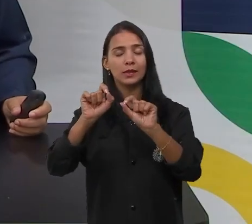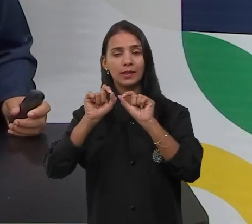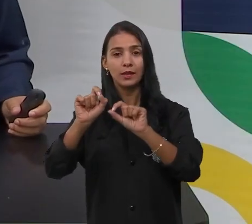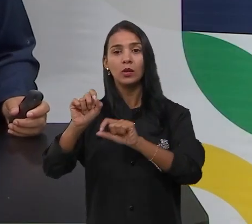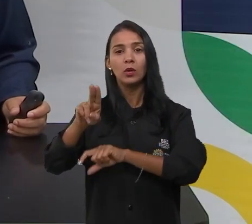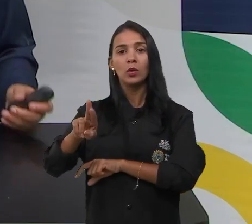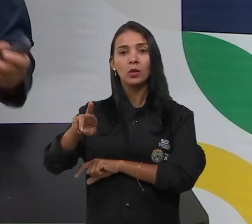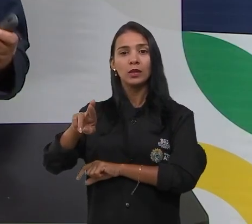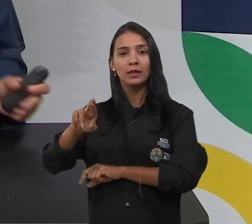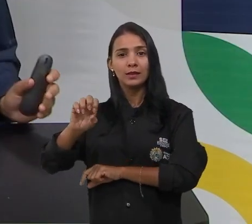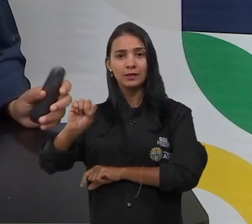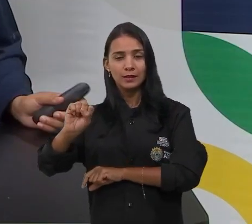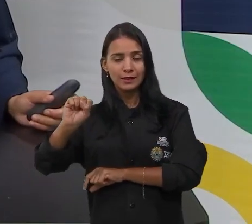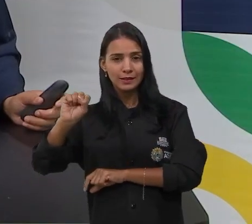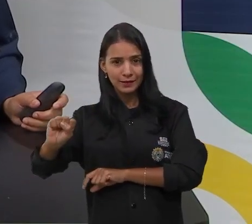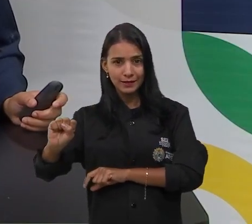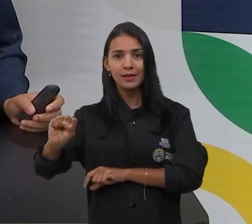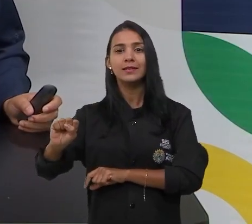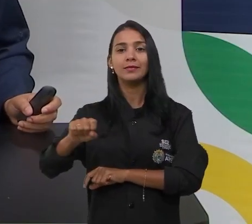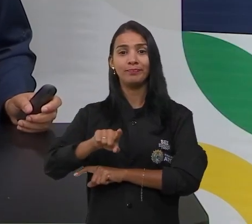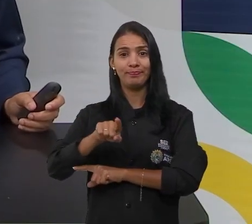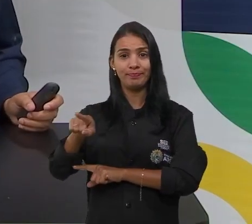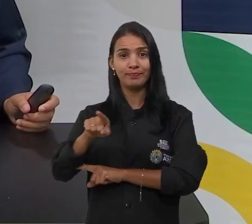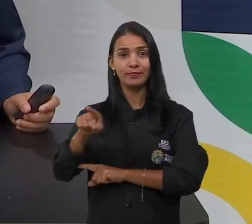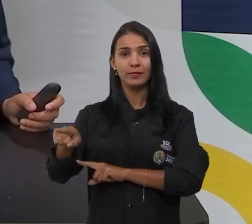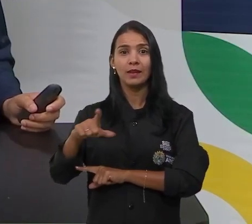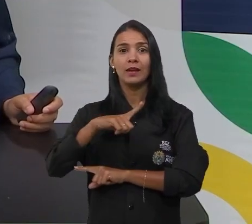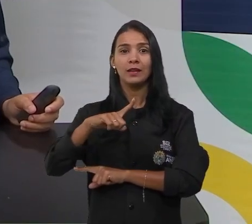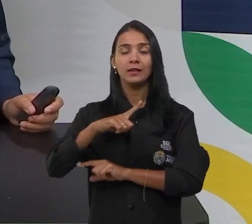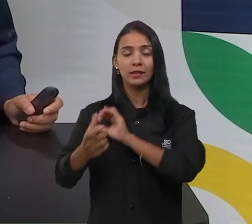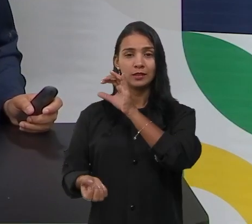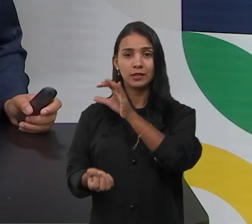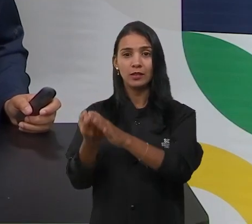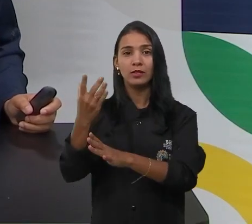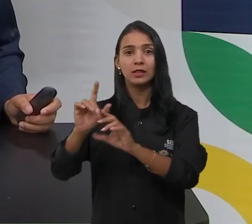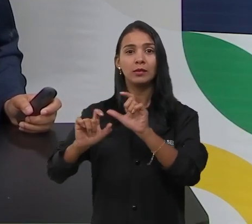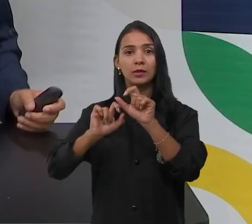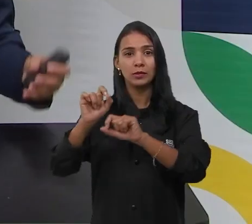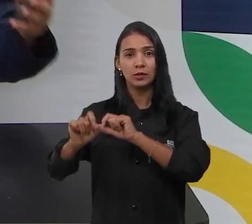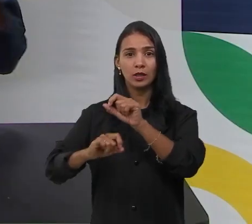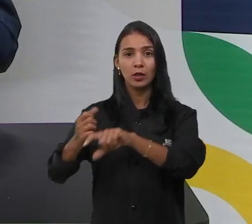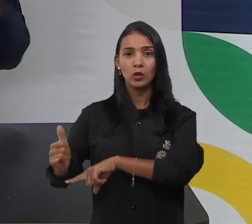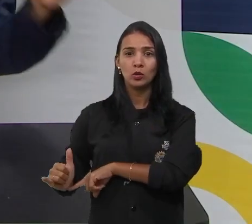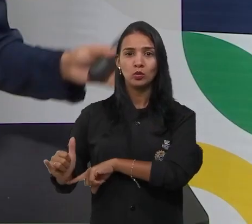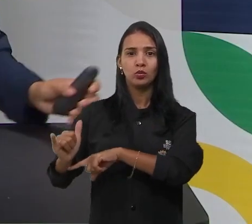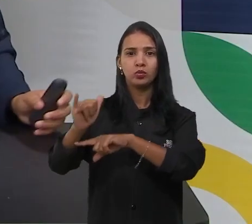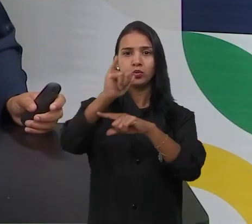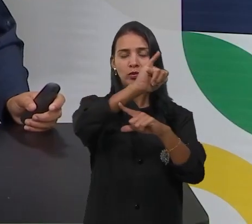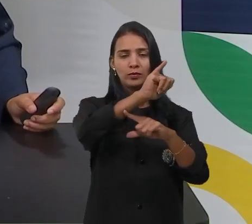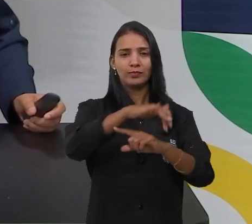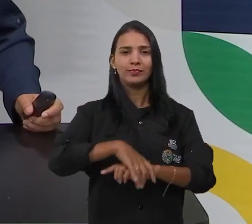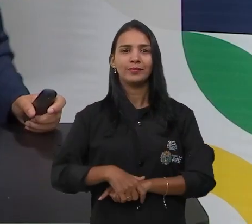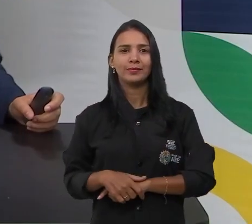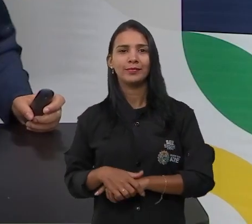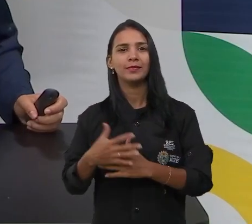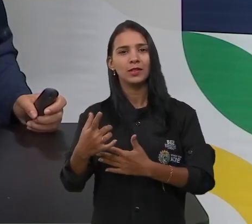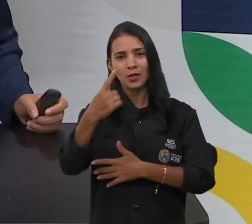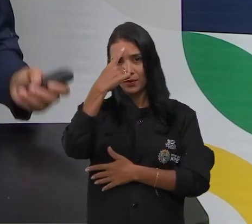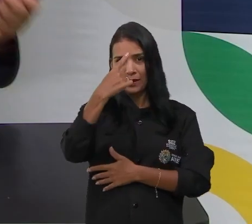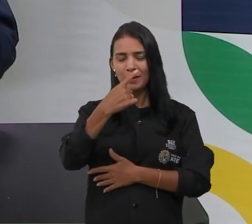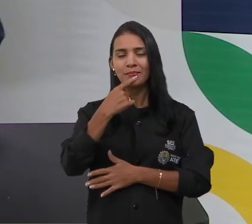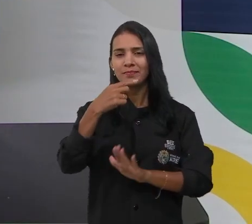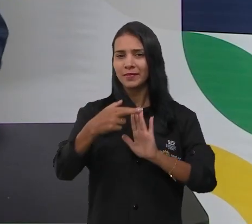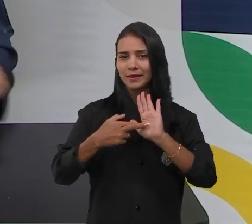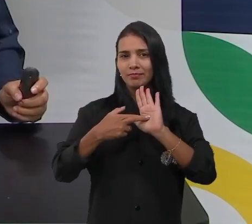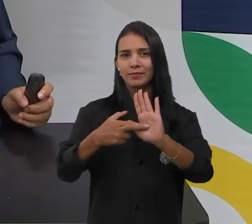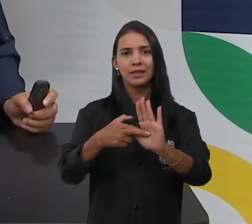do chamado Sputnik em 1957. Ok? Então, essa é a imagem que vem representar